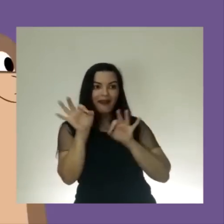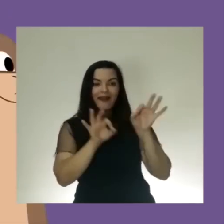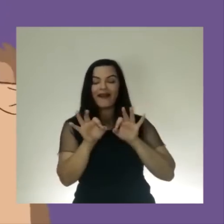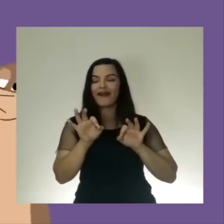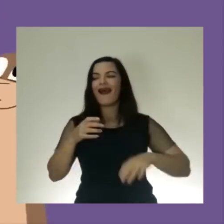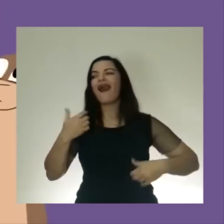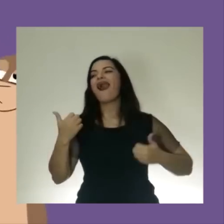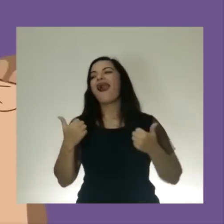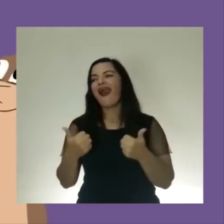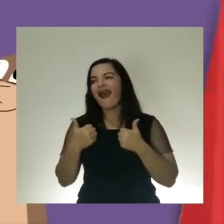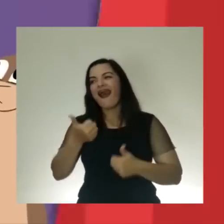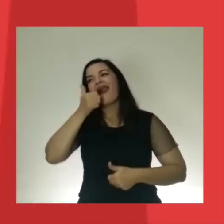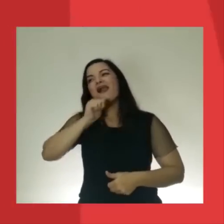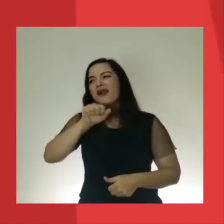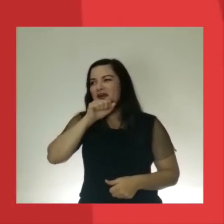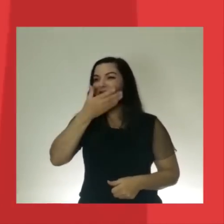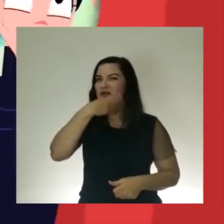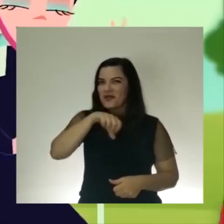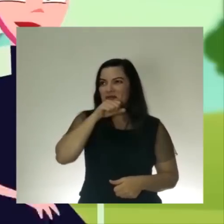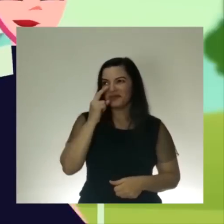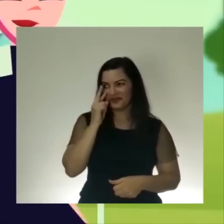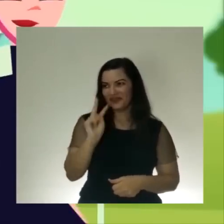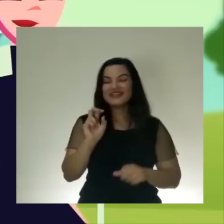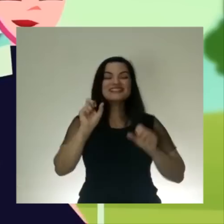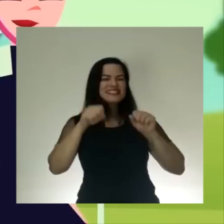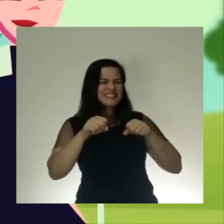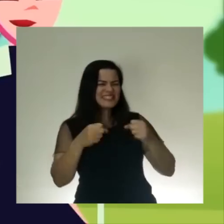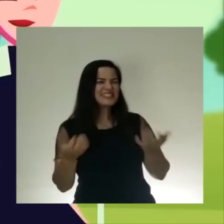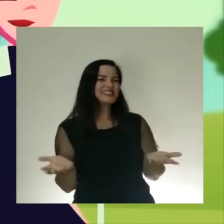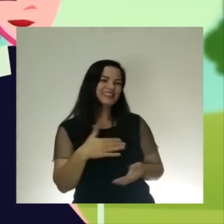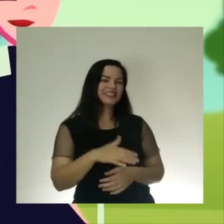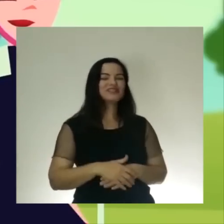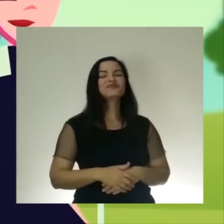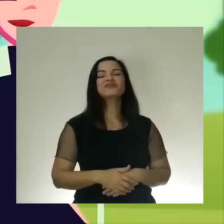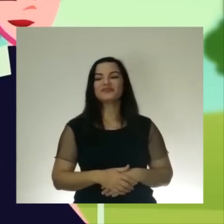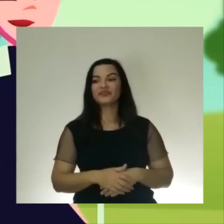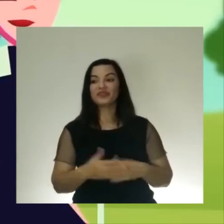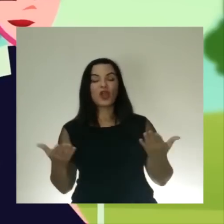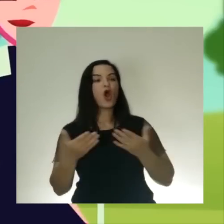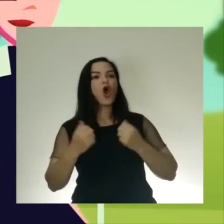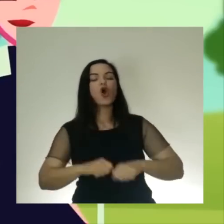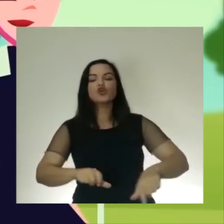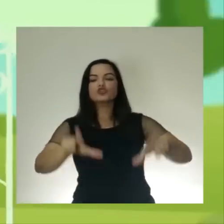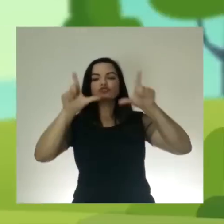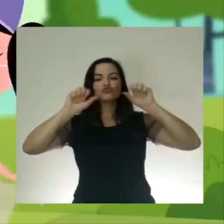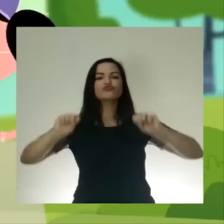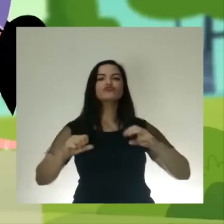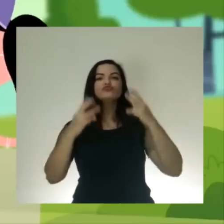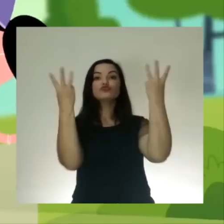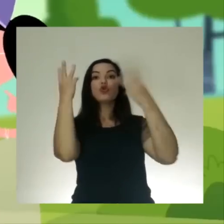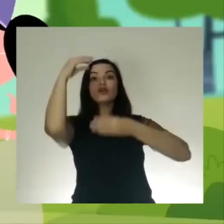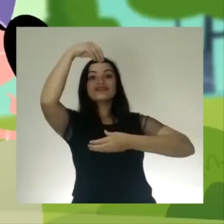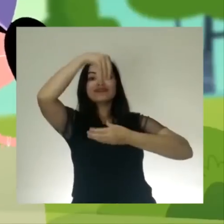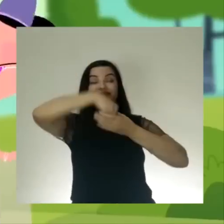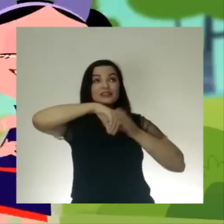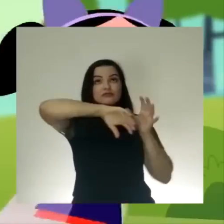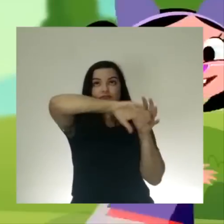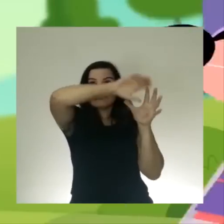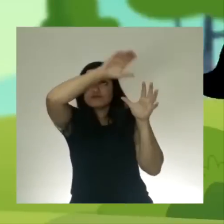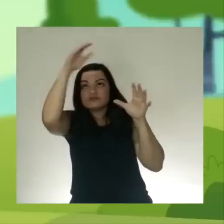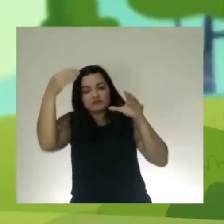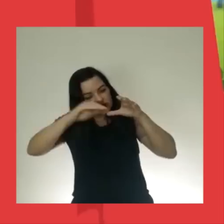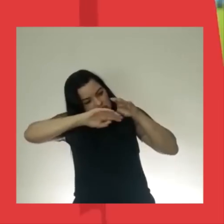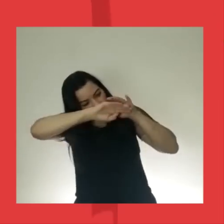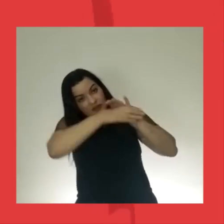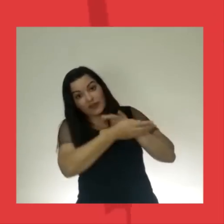mamãe. Positivo! Hoje o show vai ser todinho dentro de uma caverna. E vocês vão precisar disso